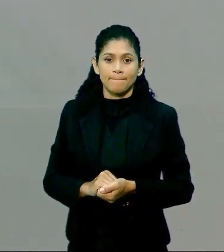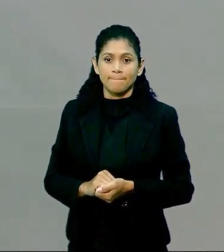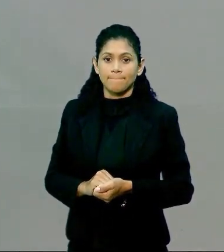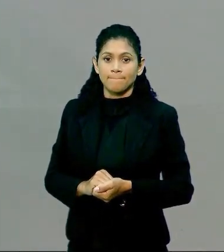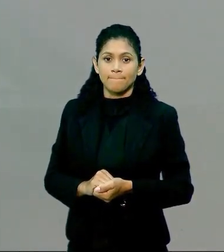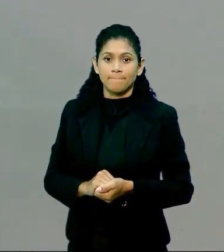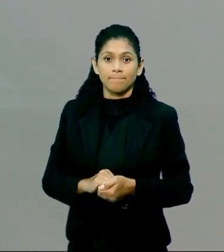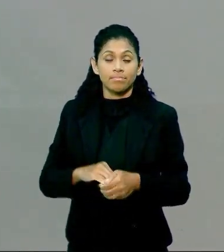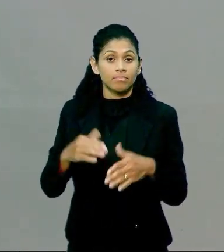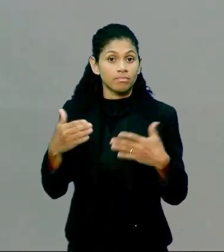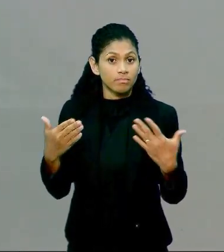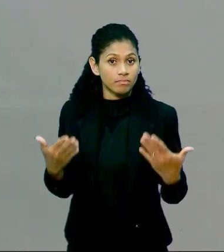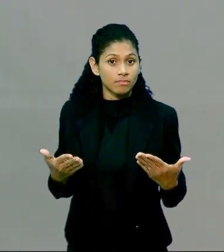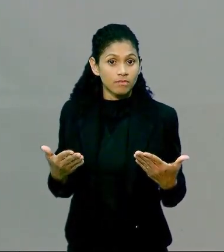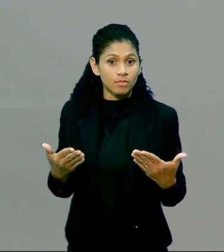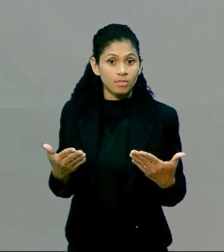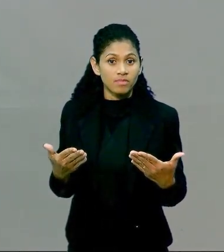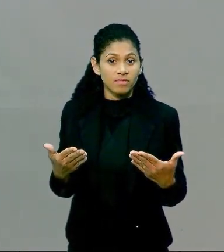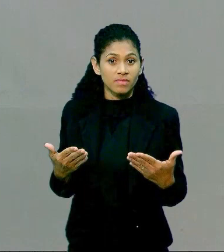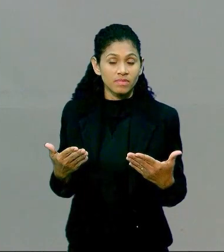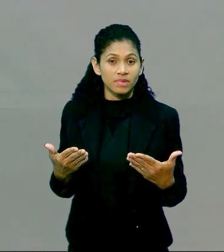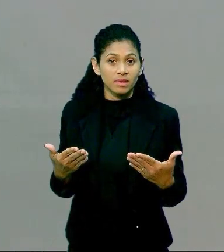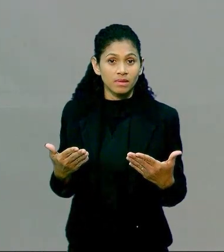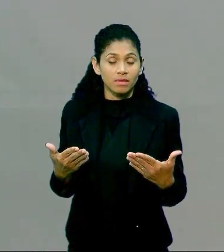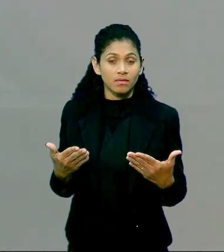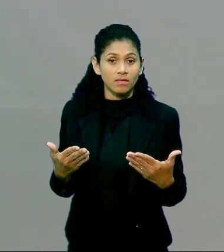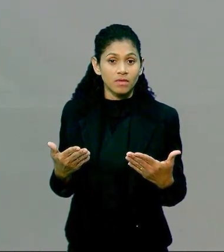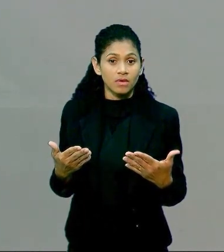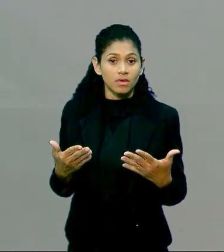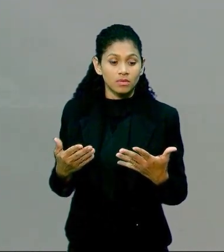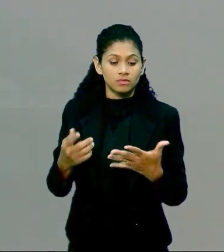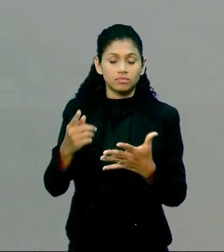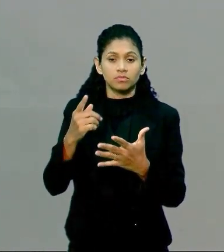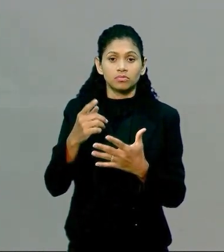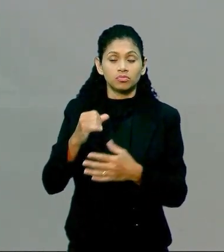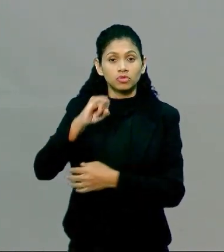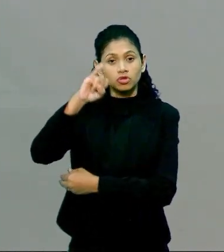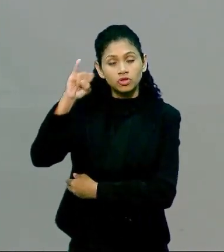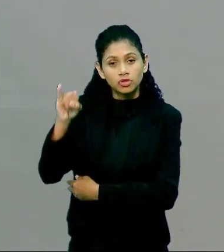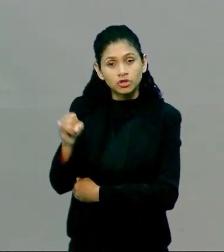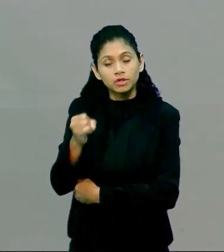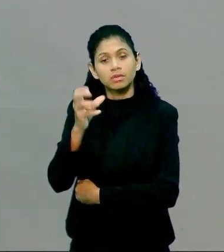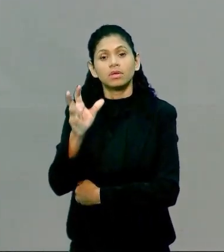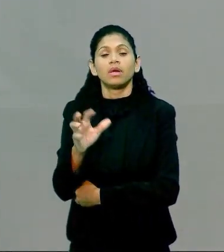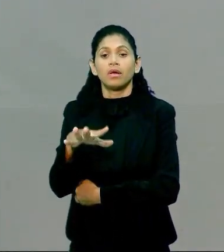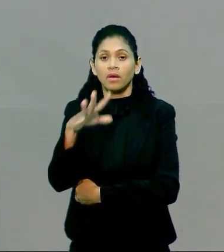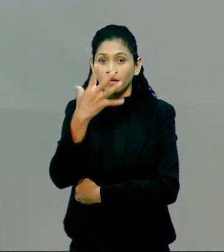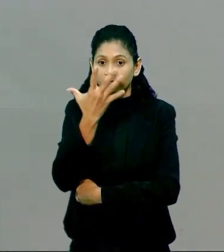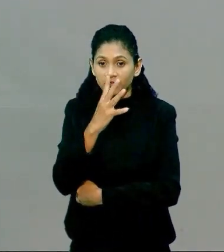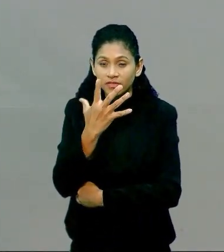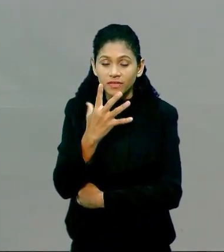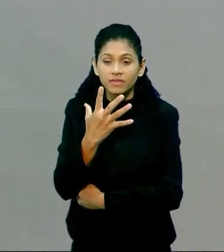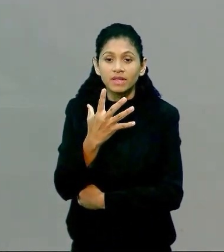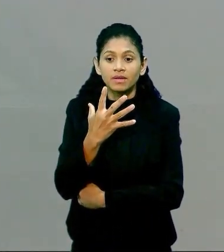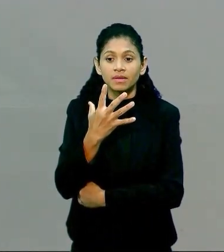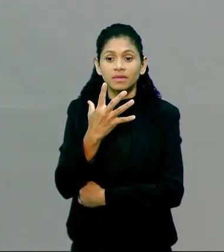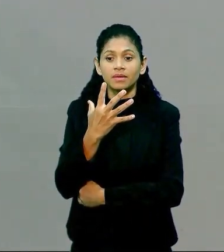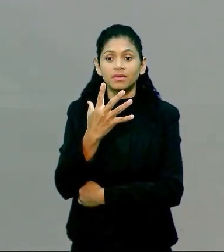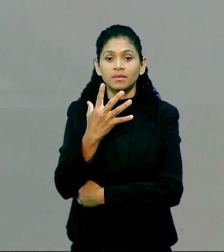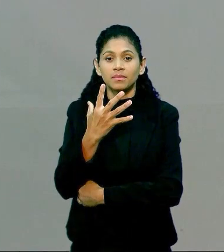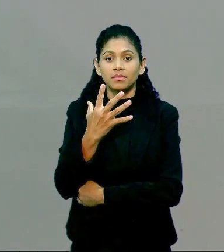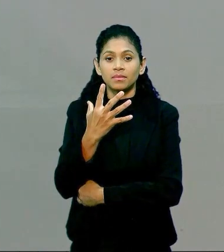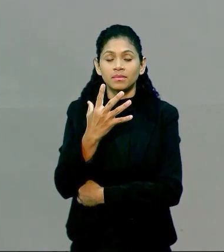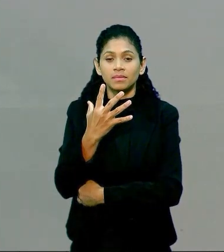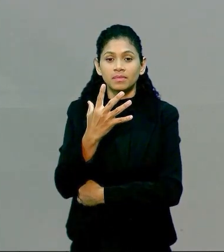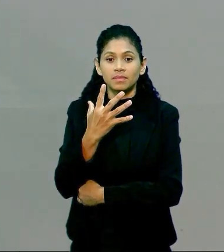tá? Então, ou seja, aí vamos contar, né? Janeiro, fevereiro, não faz vergonha, pessoal. Pode esticar o dedo para cima aí na hora do Enem